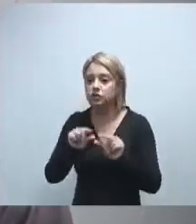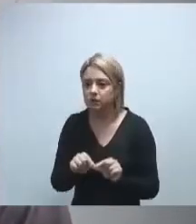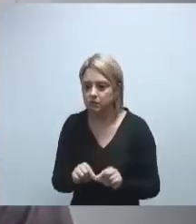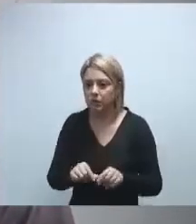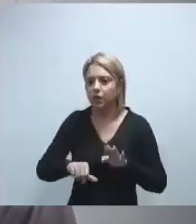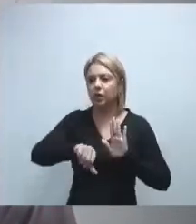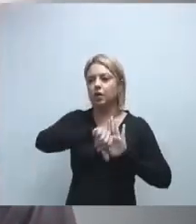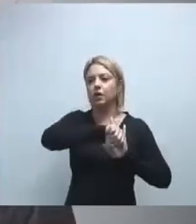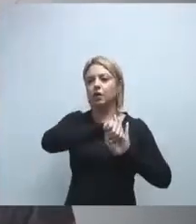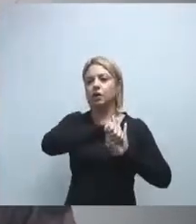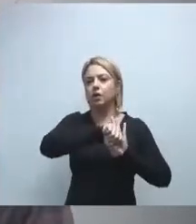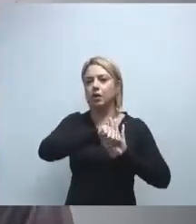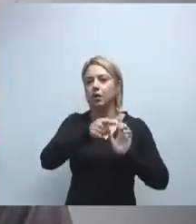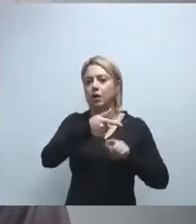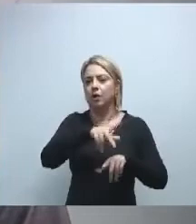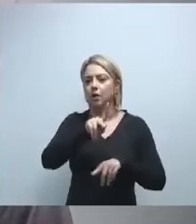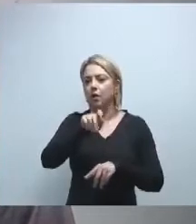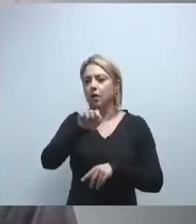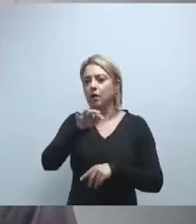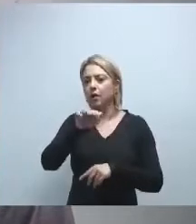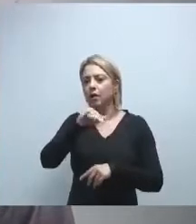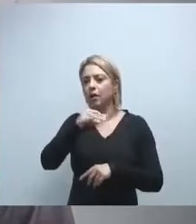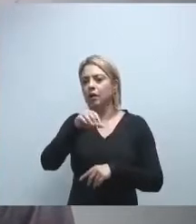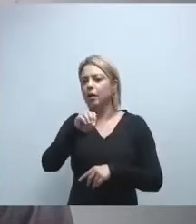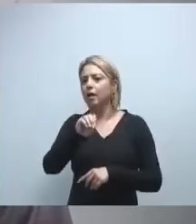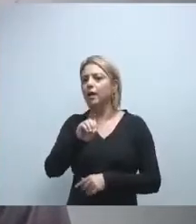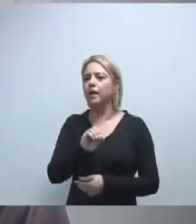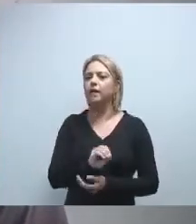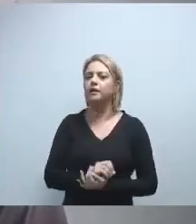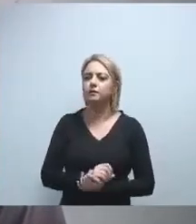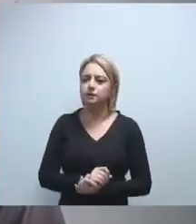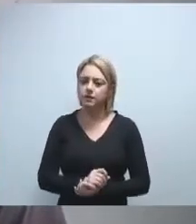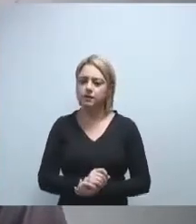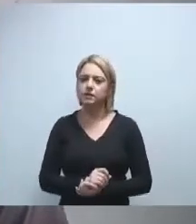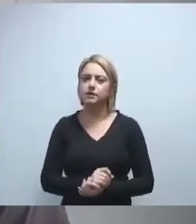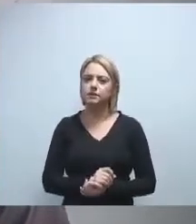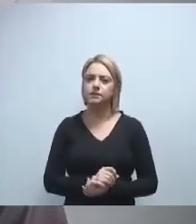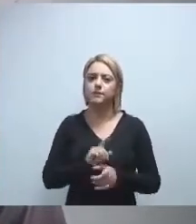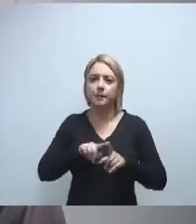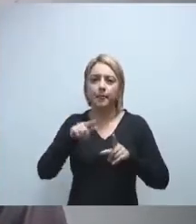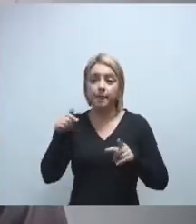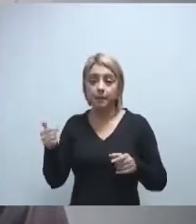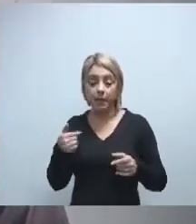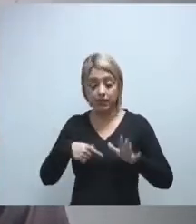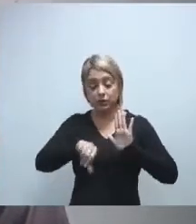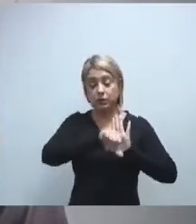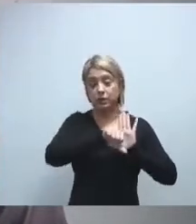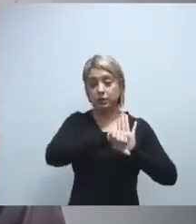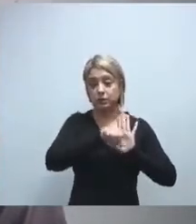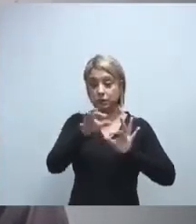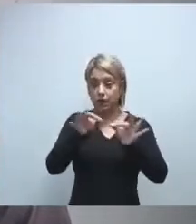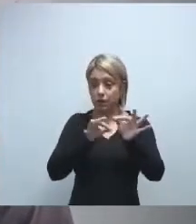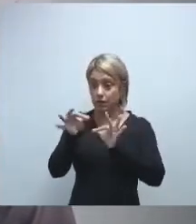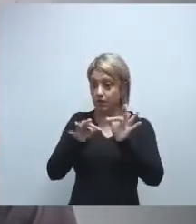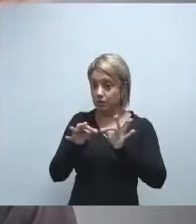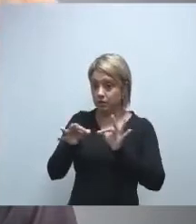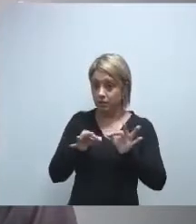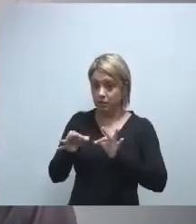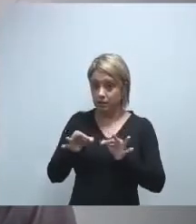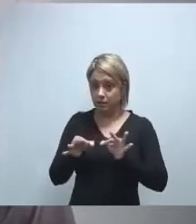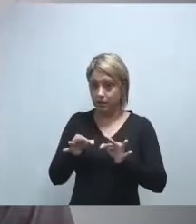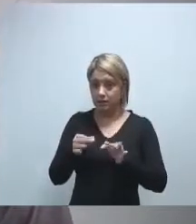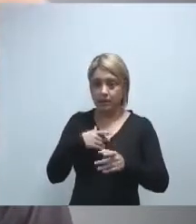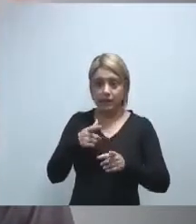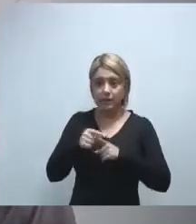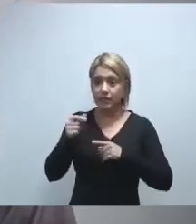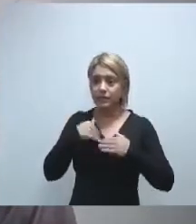crimes contra o patrimônio o que o modo cidadão mais do que o crime organizado ele não se ele sair